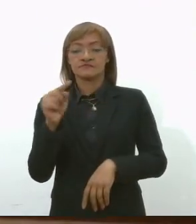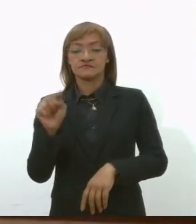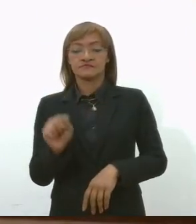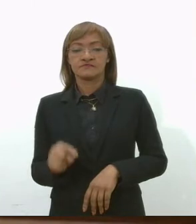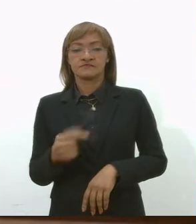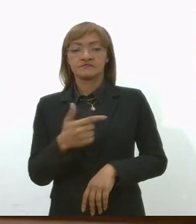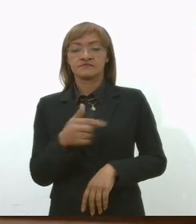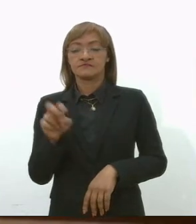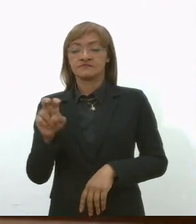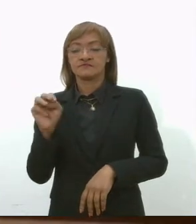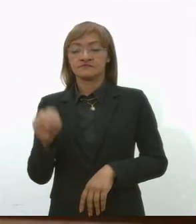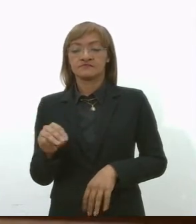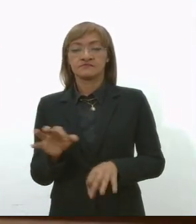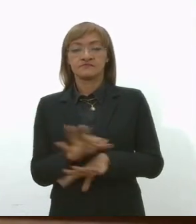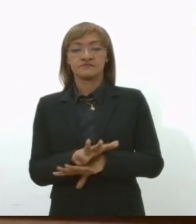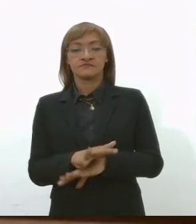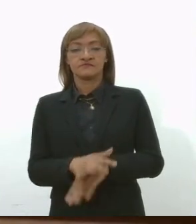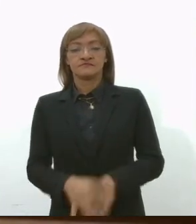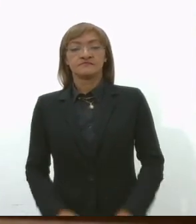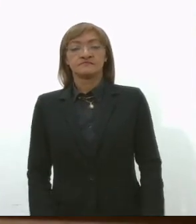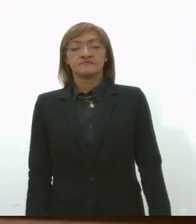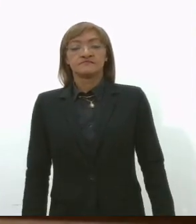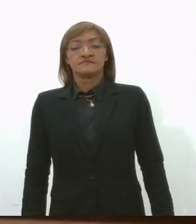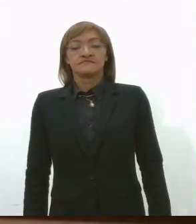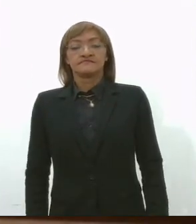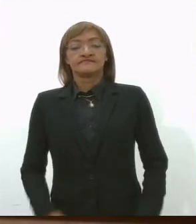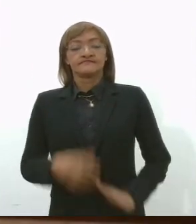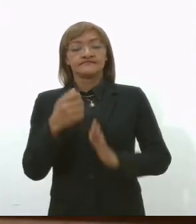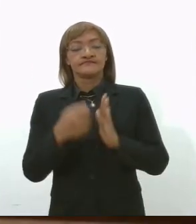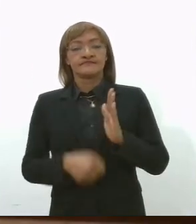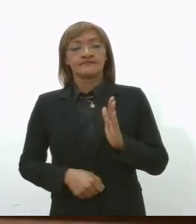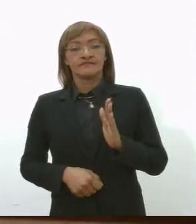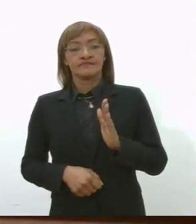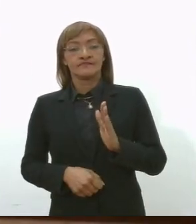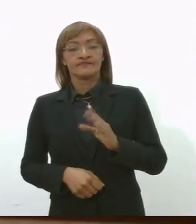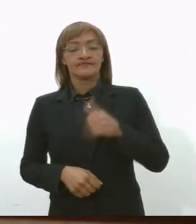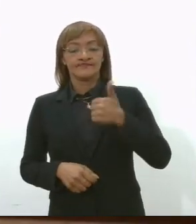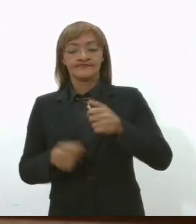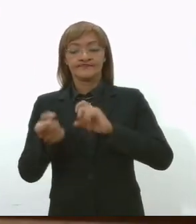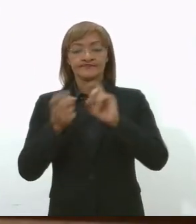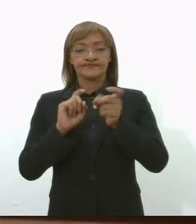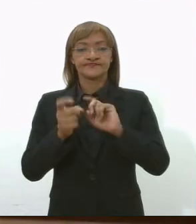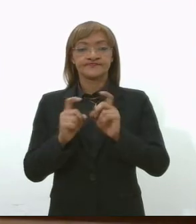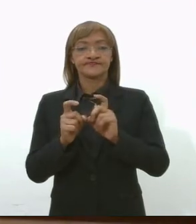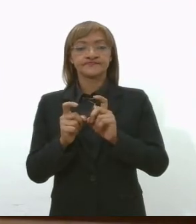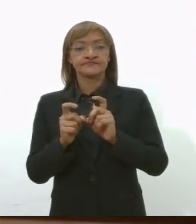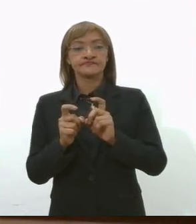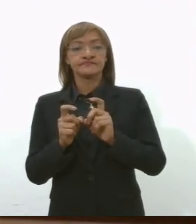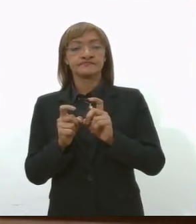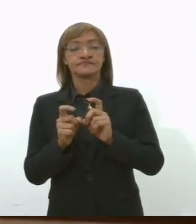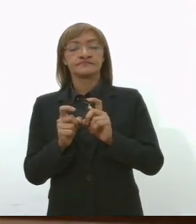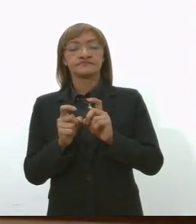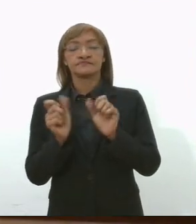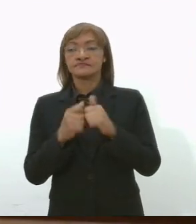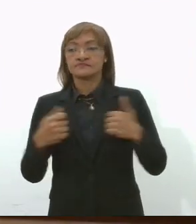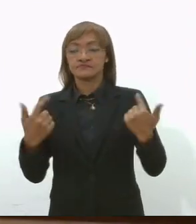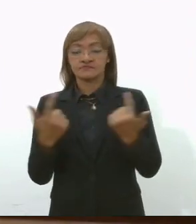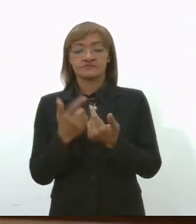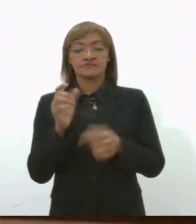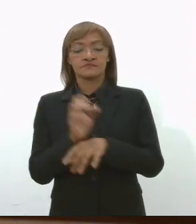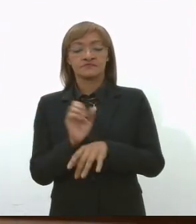25 minutos. Ata da 71ª Sessão Extraordinária da Assembleia Legislativa do Estado de